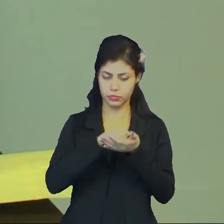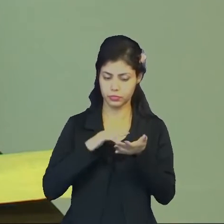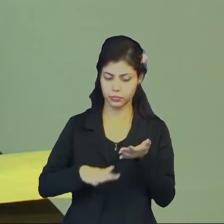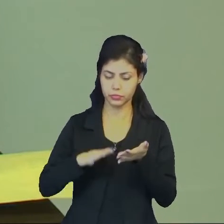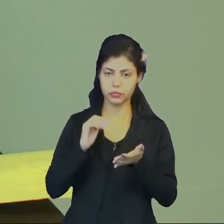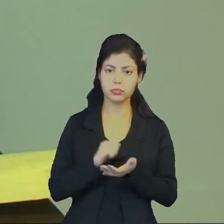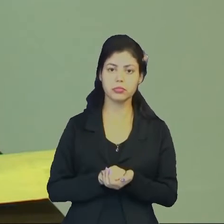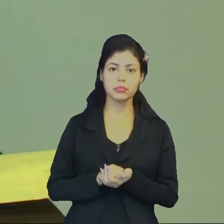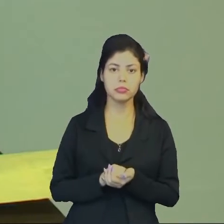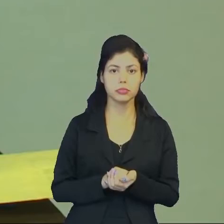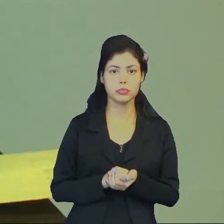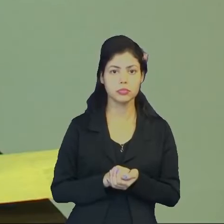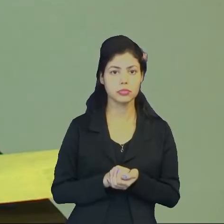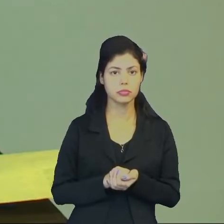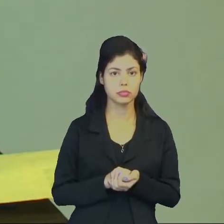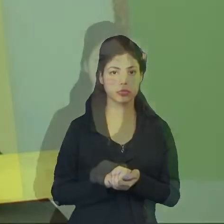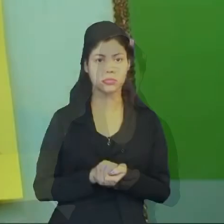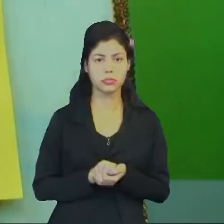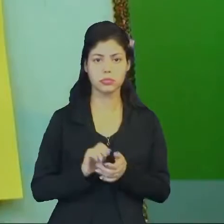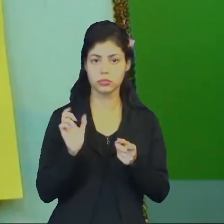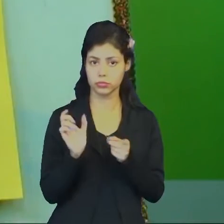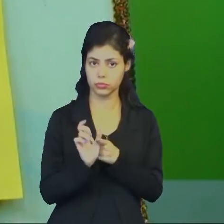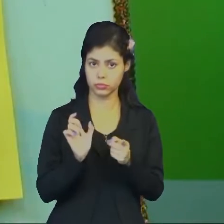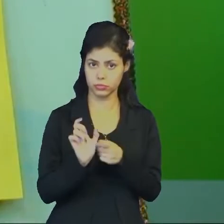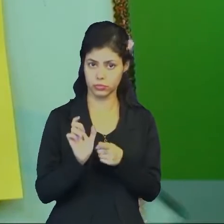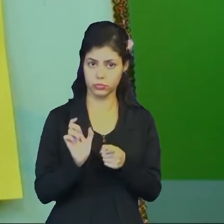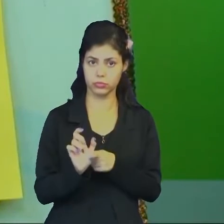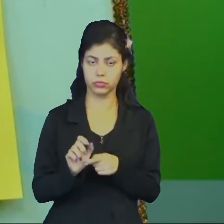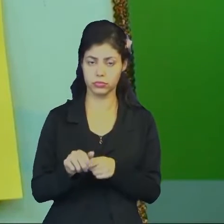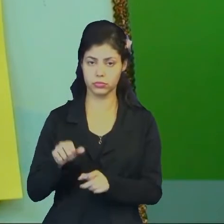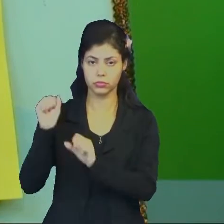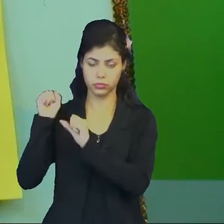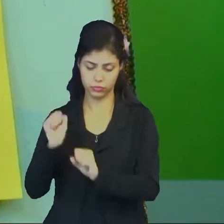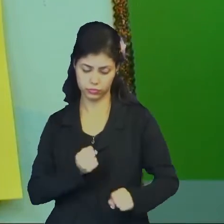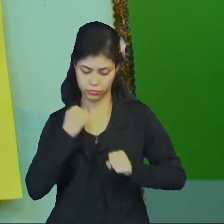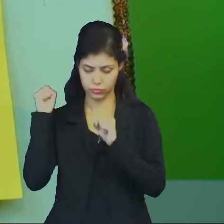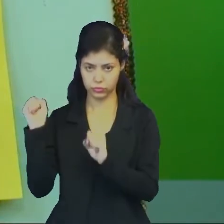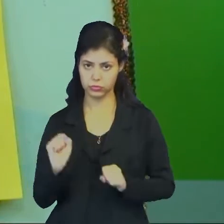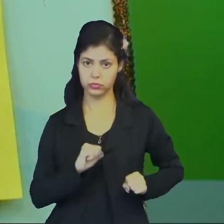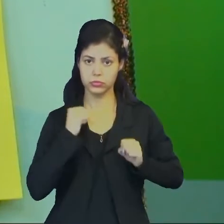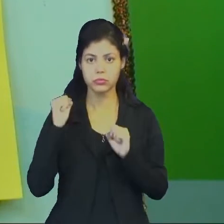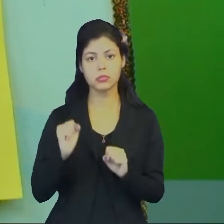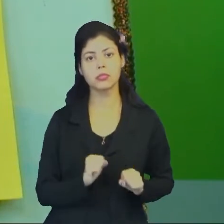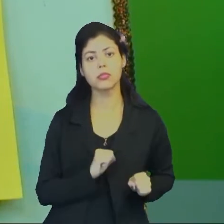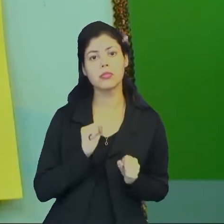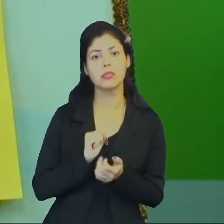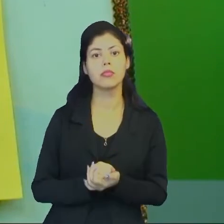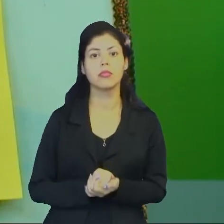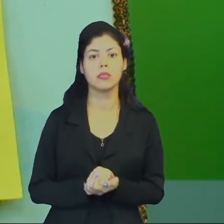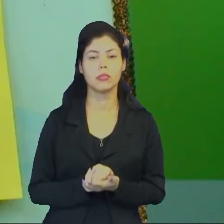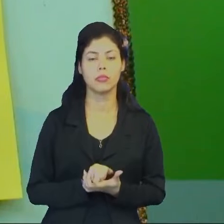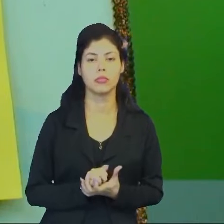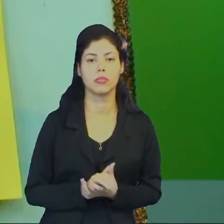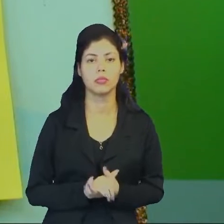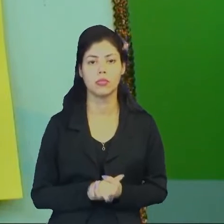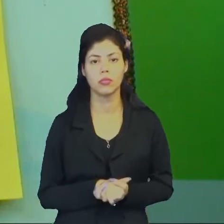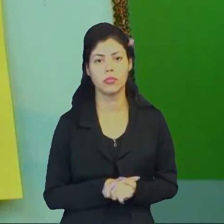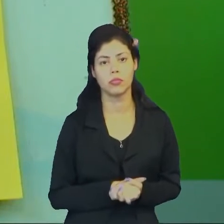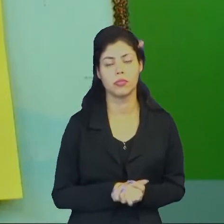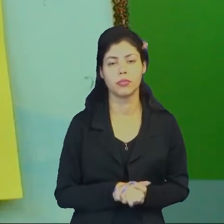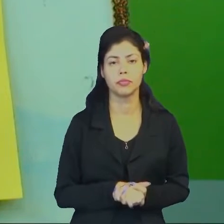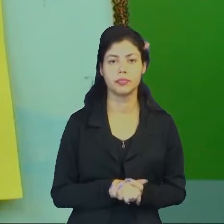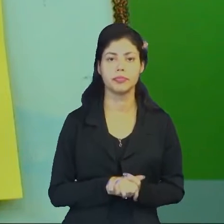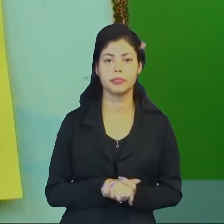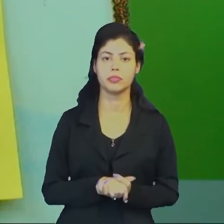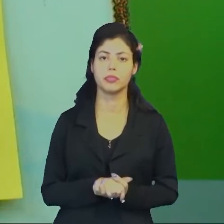atividade aqui, vamos lá. Ó. Palavra, ó, vassoura, vassou. Quando ele tem